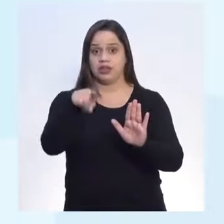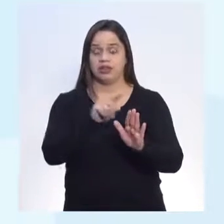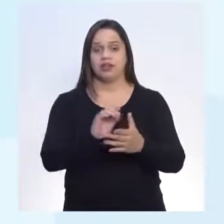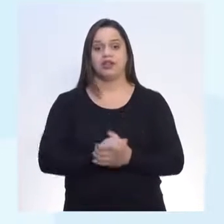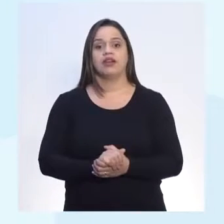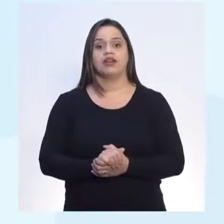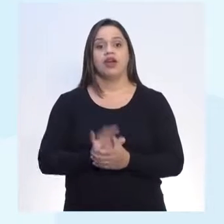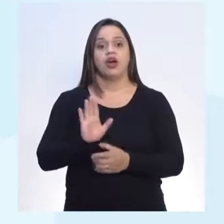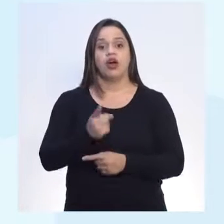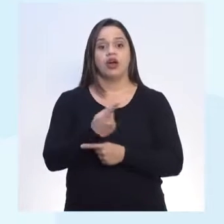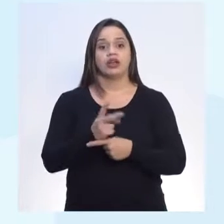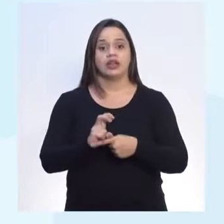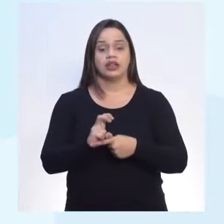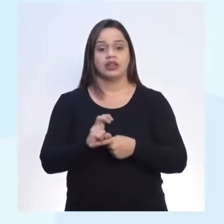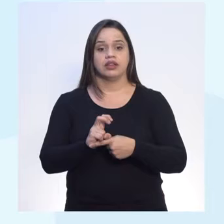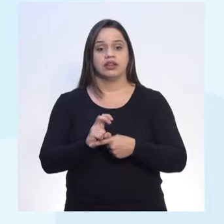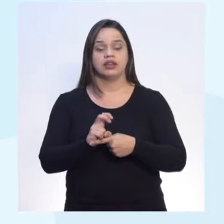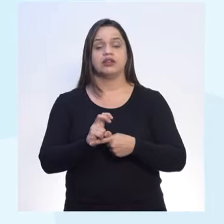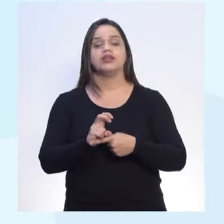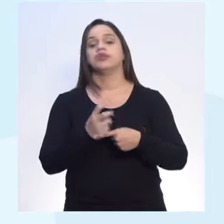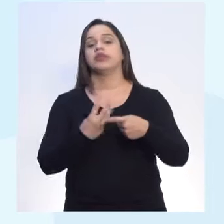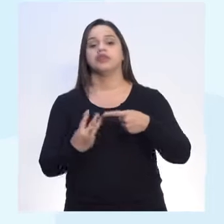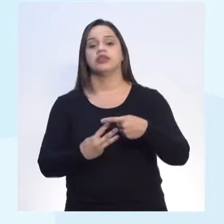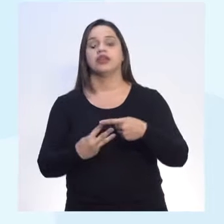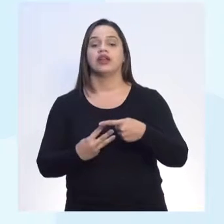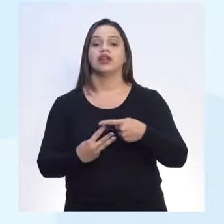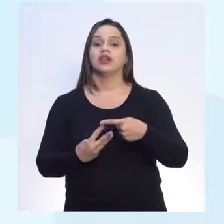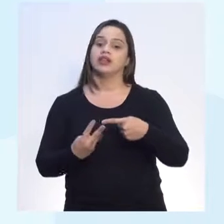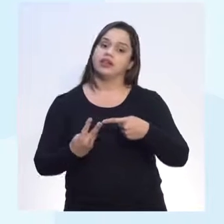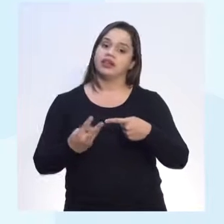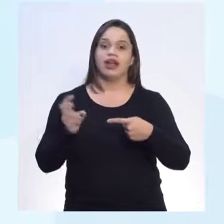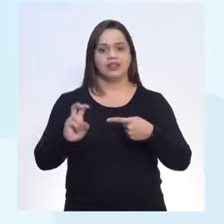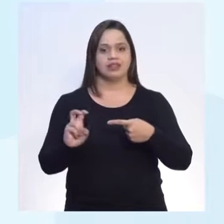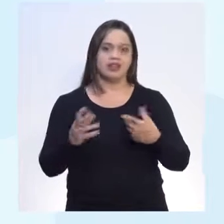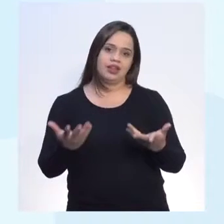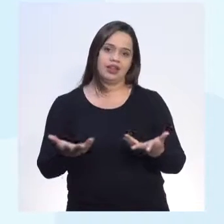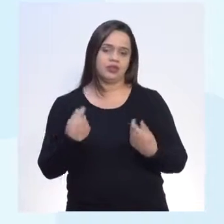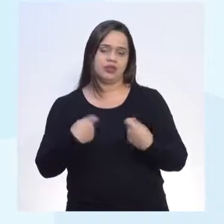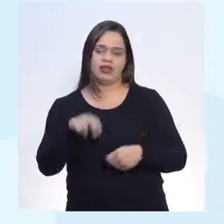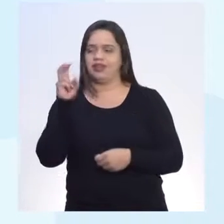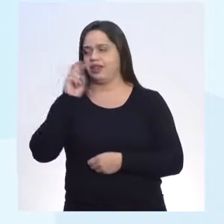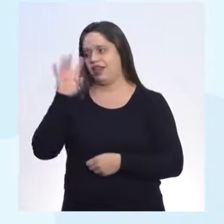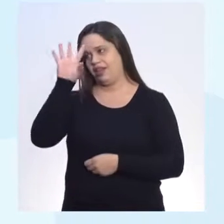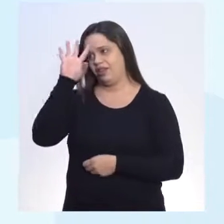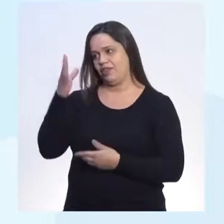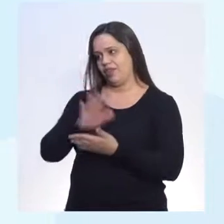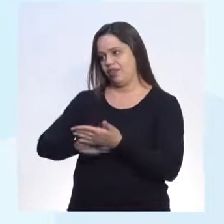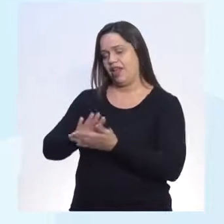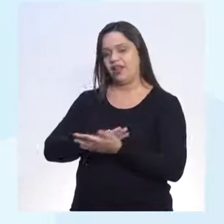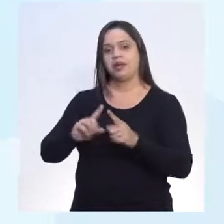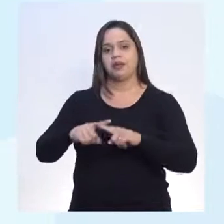Então, 15 dividido por 3 é 5, né? Não precisava nem resolver, né, Osmar? Tranquilo. Mas